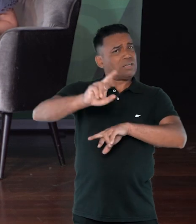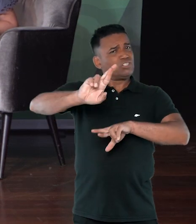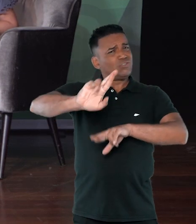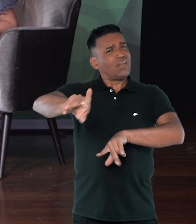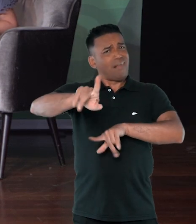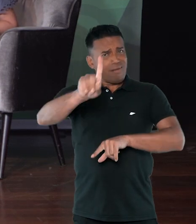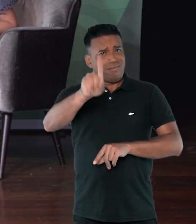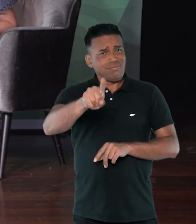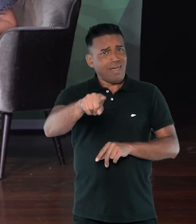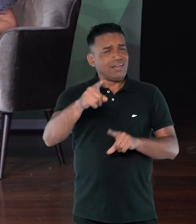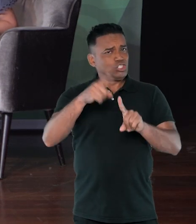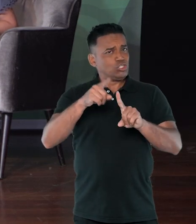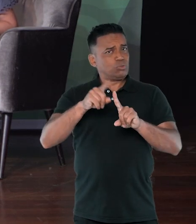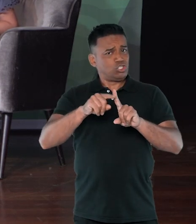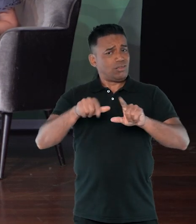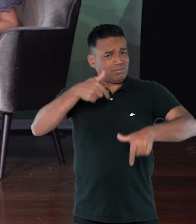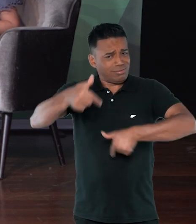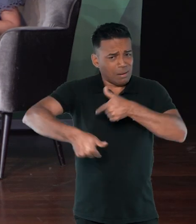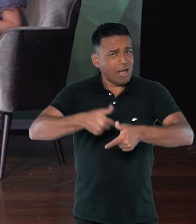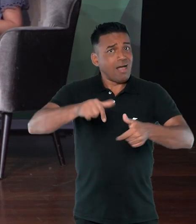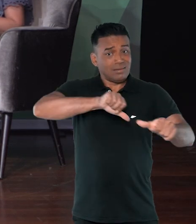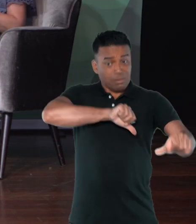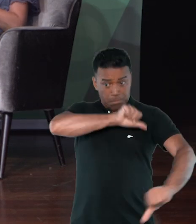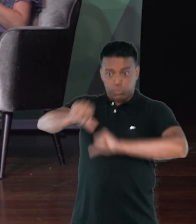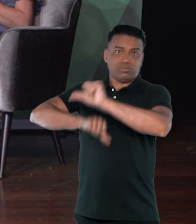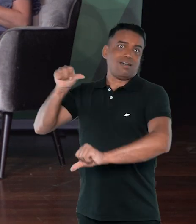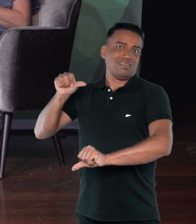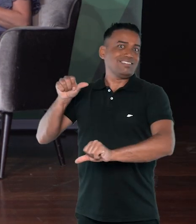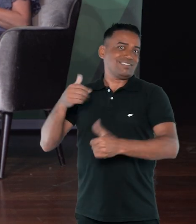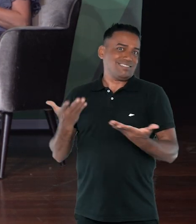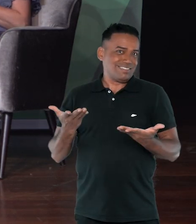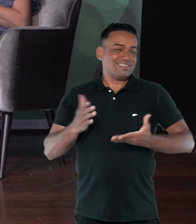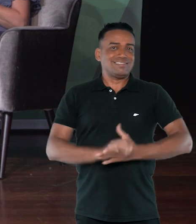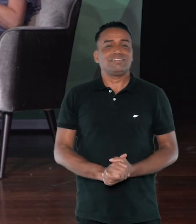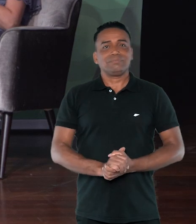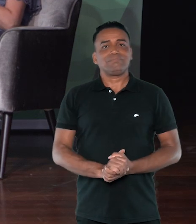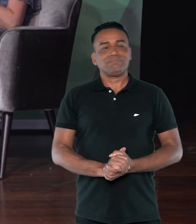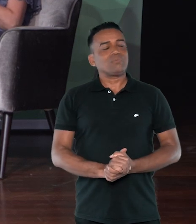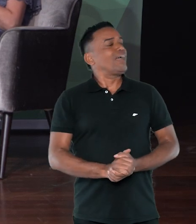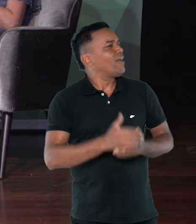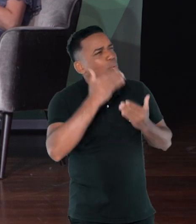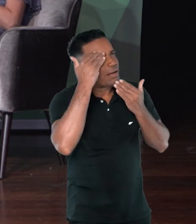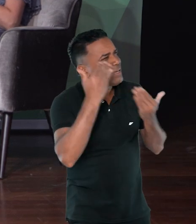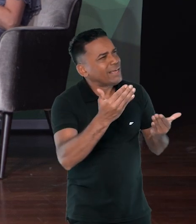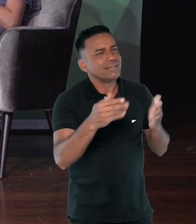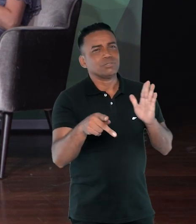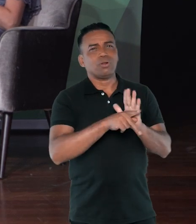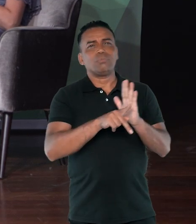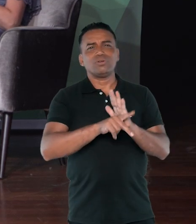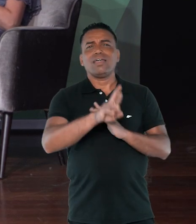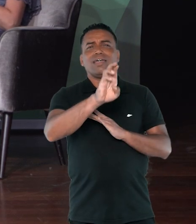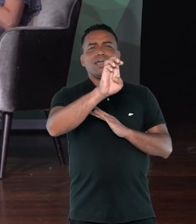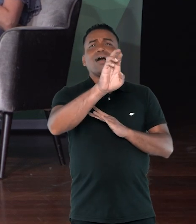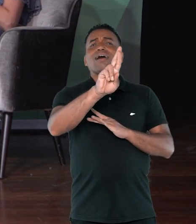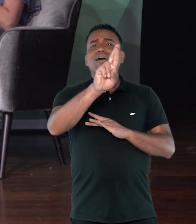diferente, né? Esse tipo de atuação, essa virada que você dá. Eu agradeço muito a redatora publicitária